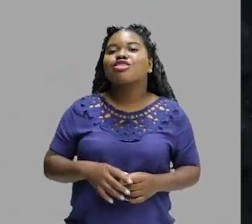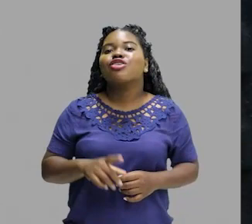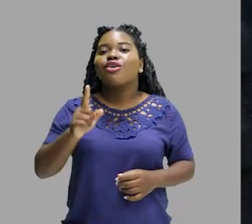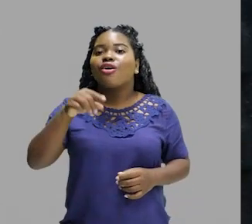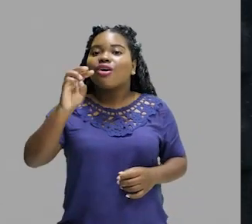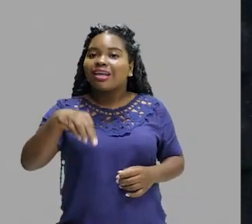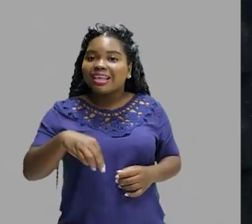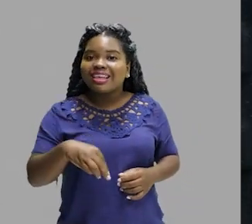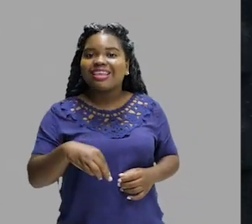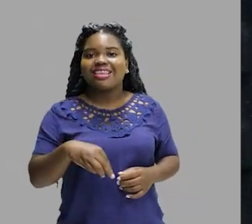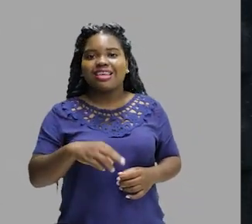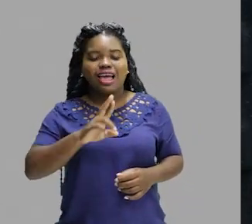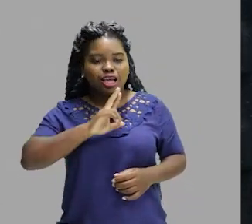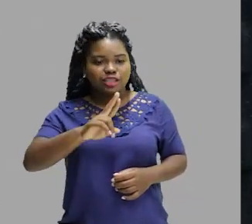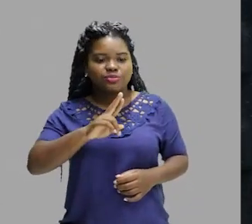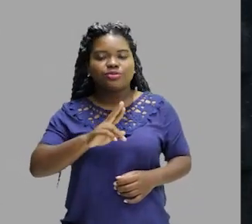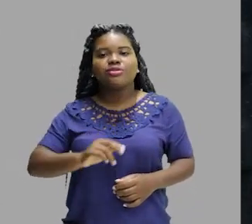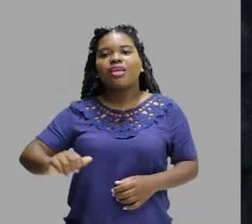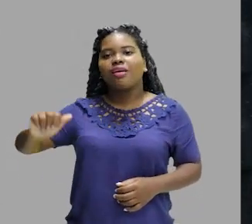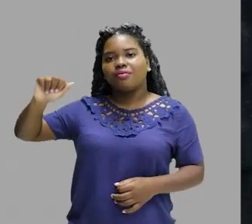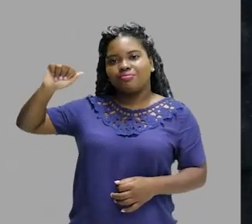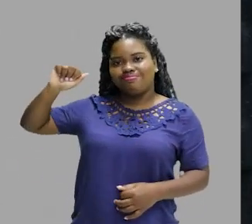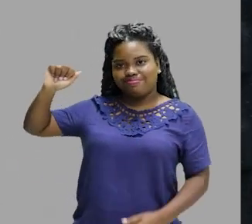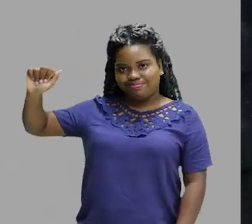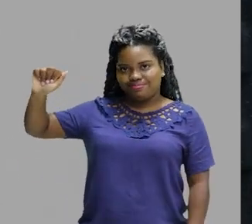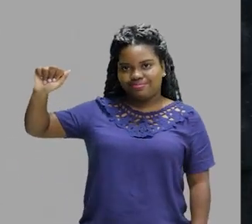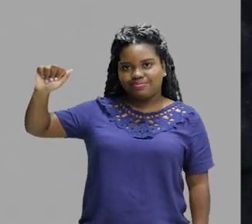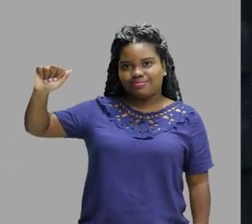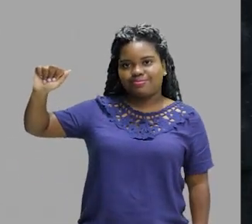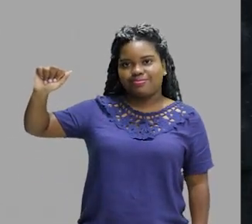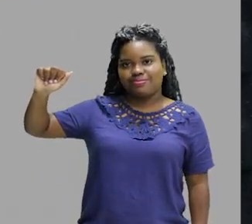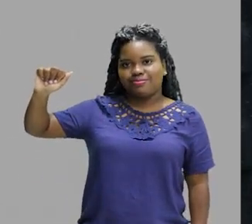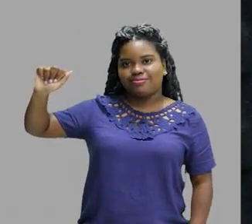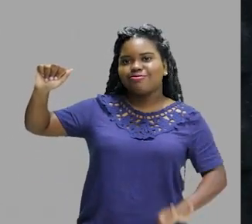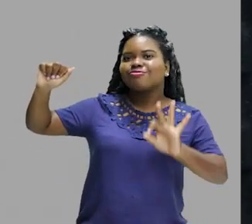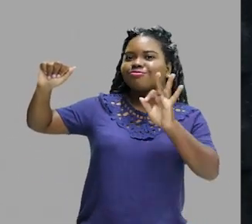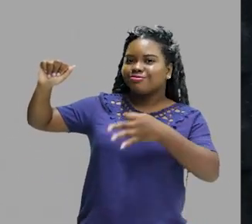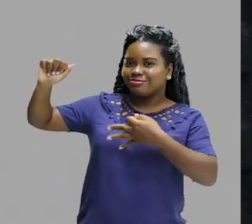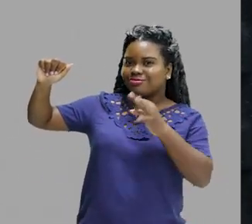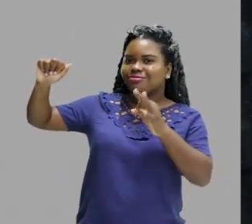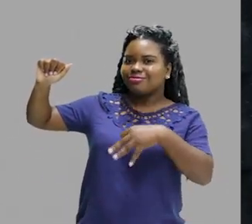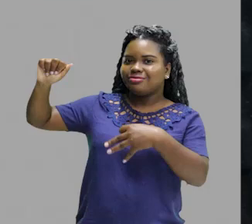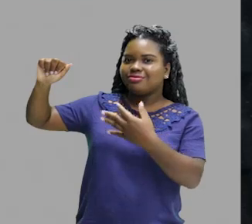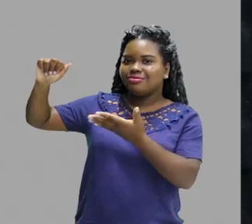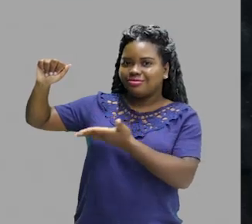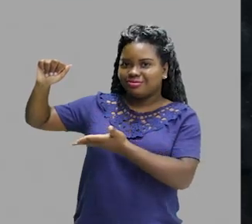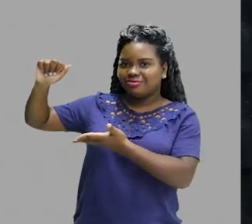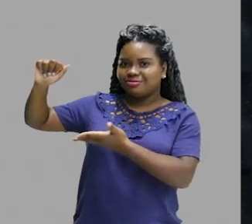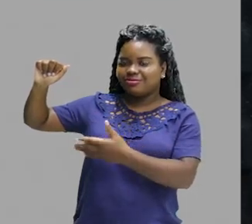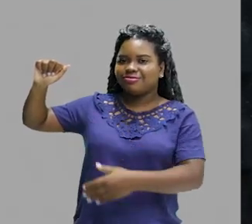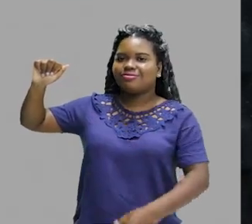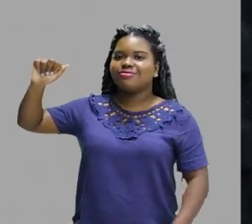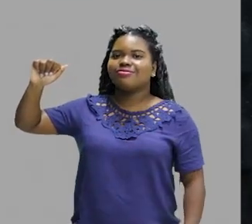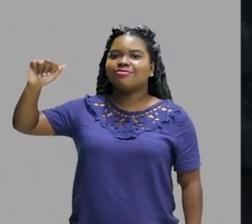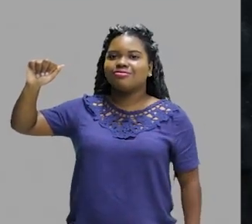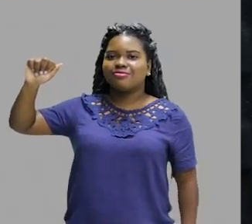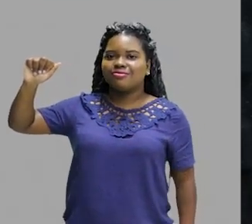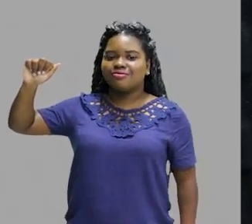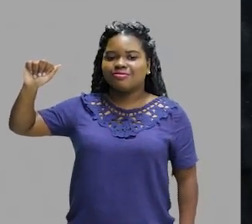que era a letra A, a alternativa A. Nos últimos meses, se tem registrado